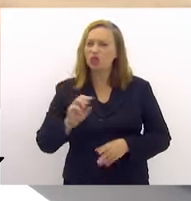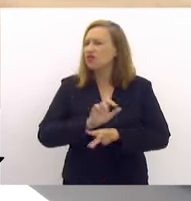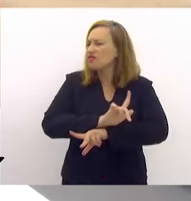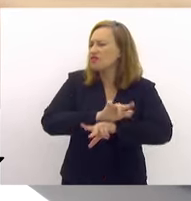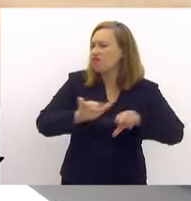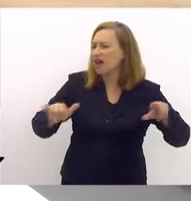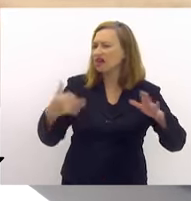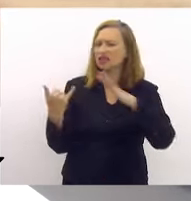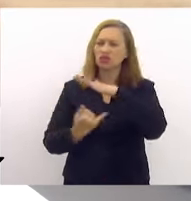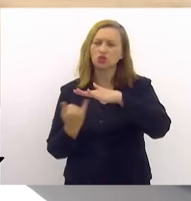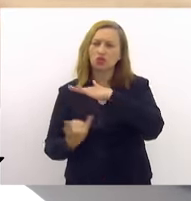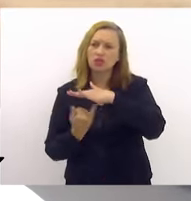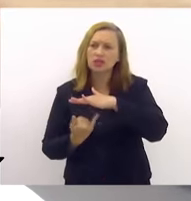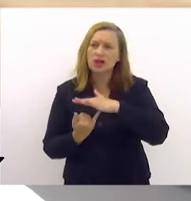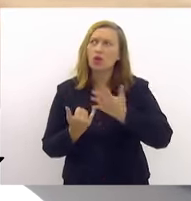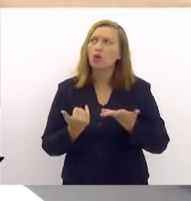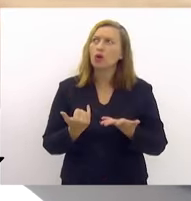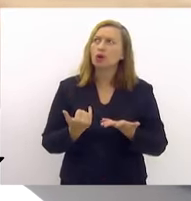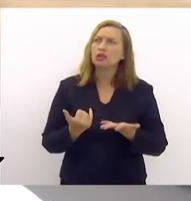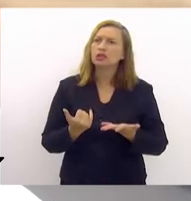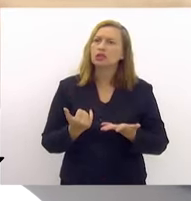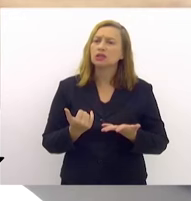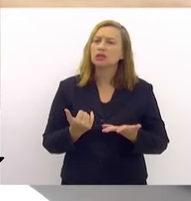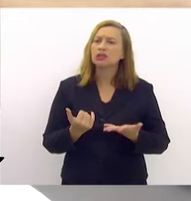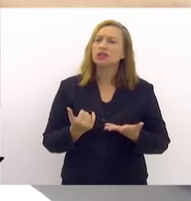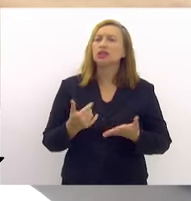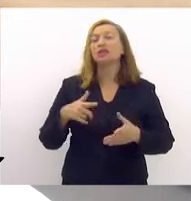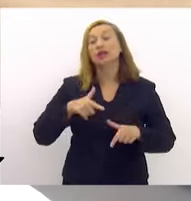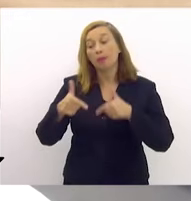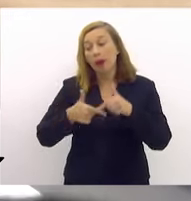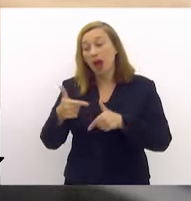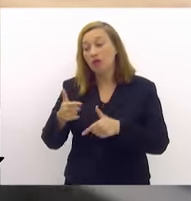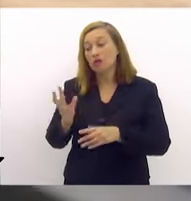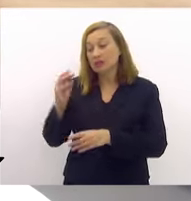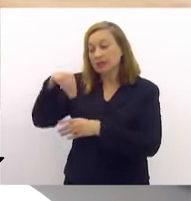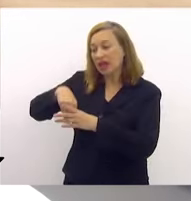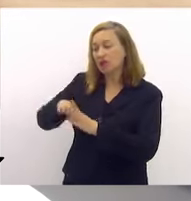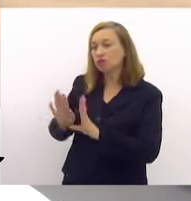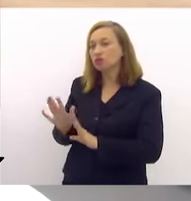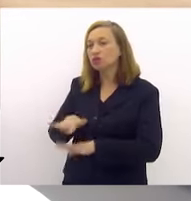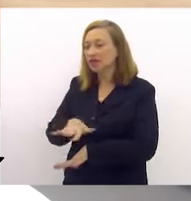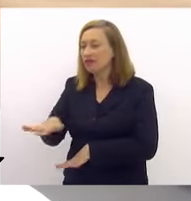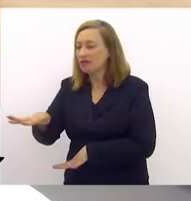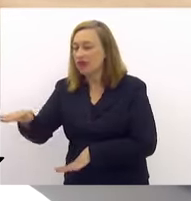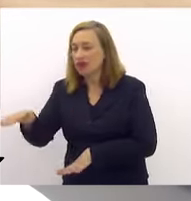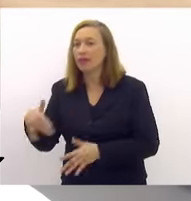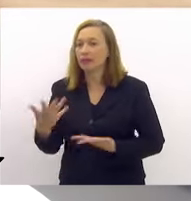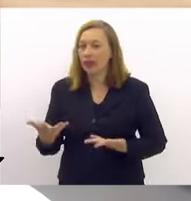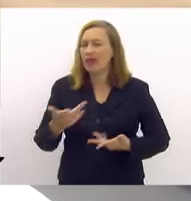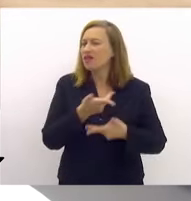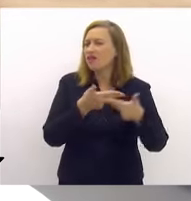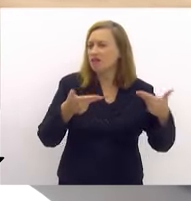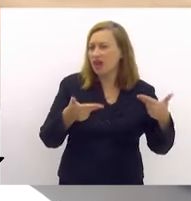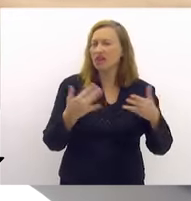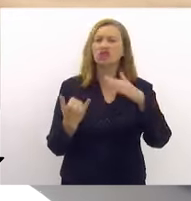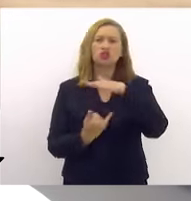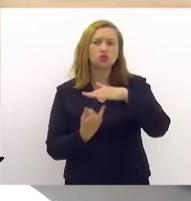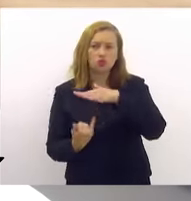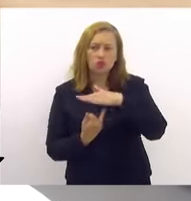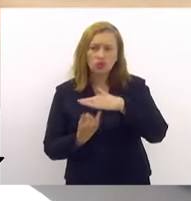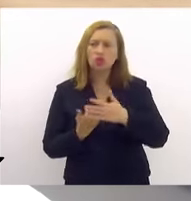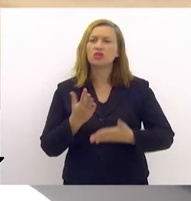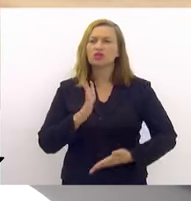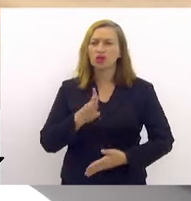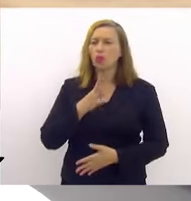várias entidades, inclusive, que atuam em favelas, cuidar, favela compassiva, várias coisas que, inclusive, eu